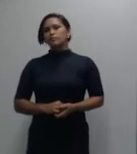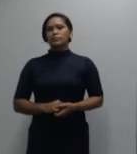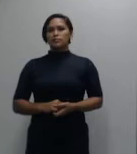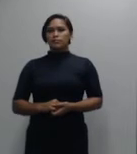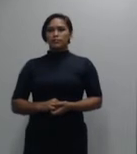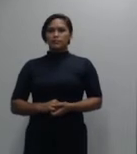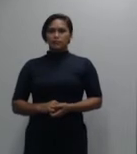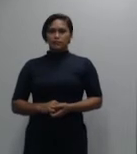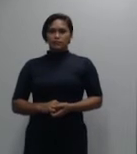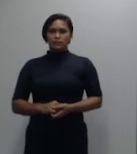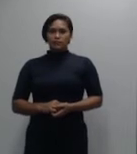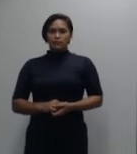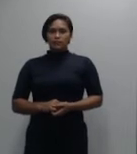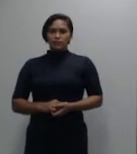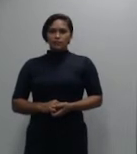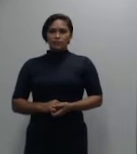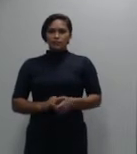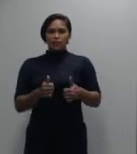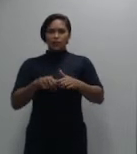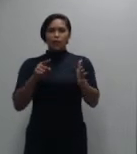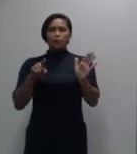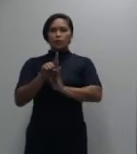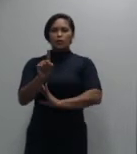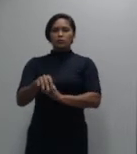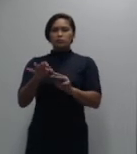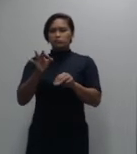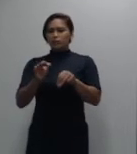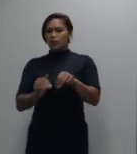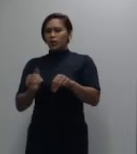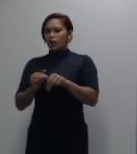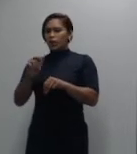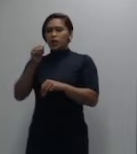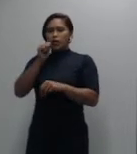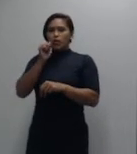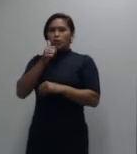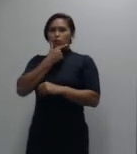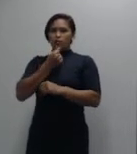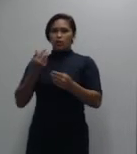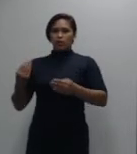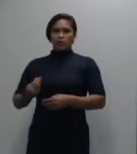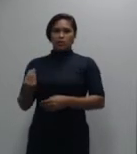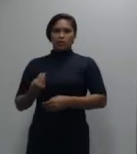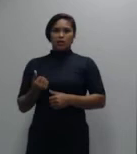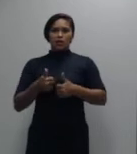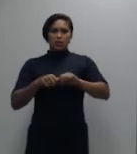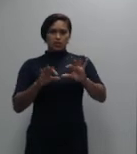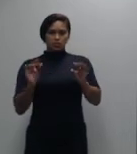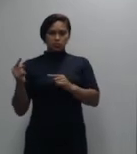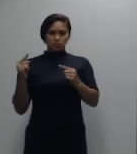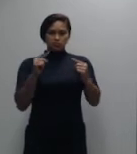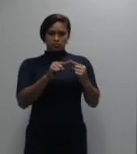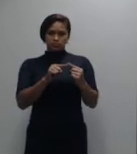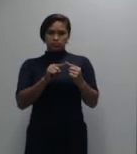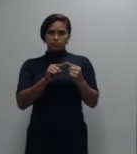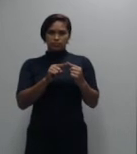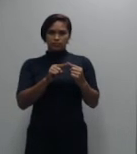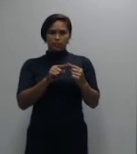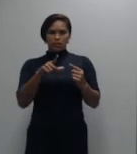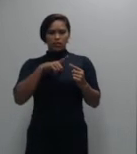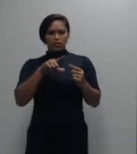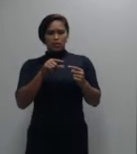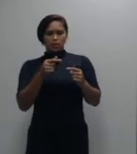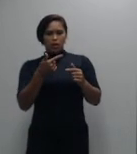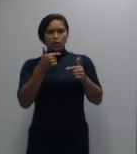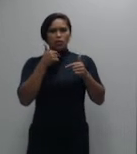o pentágono dos Senhores ministros e ministras estão se tem qualquer